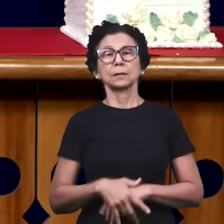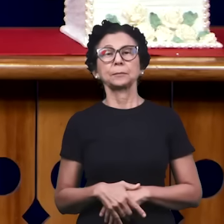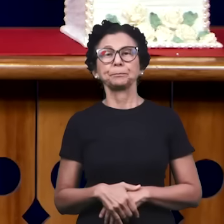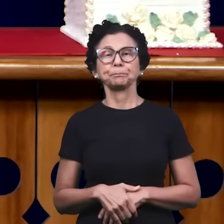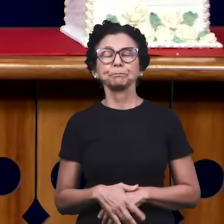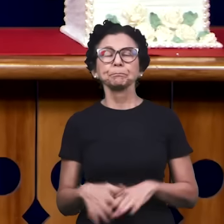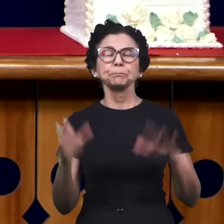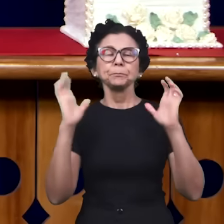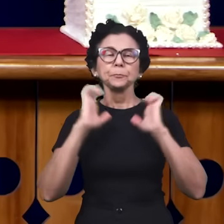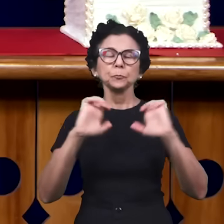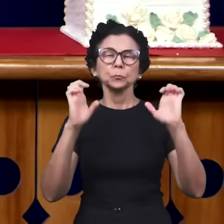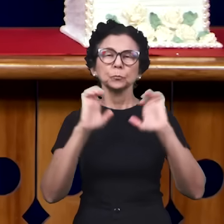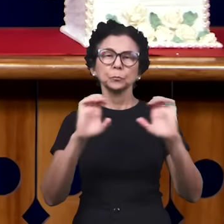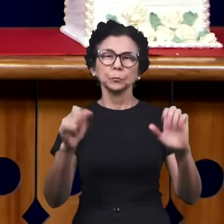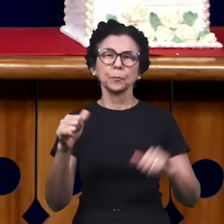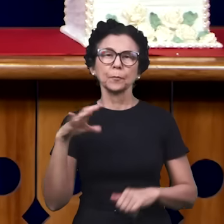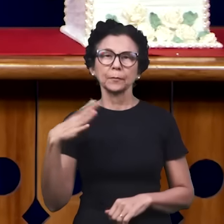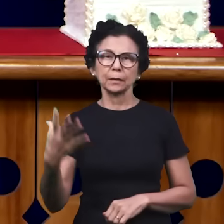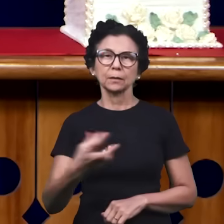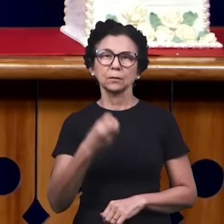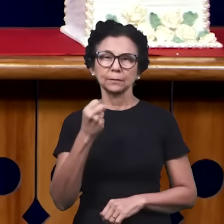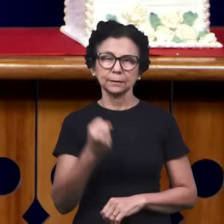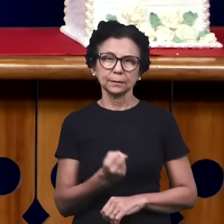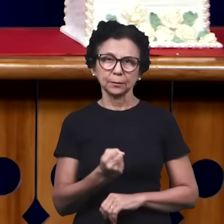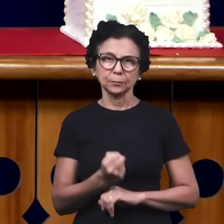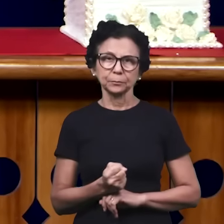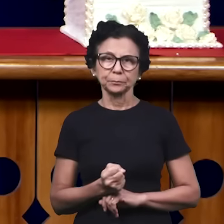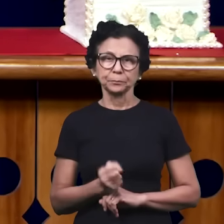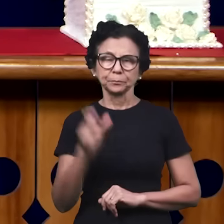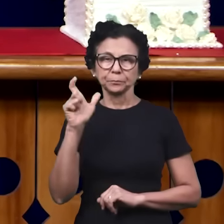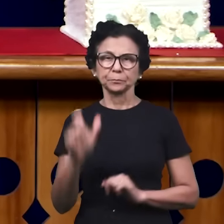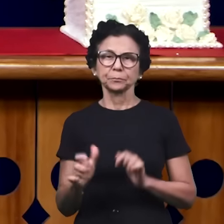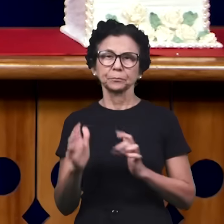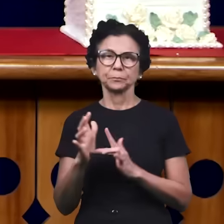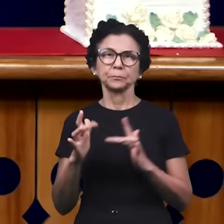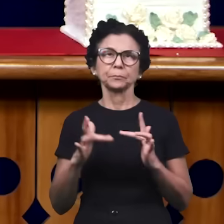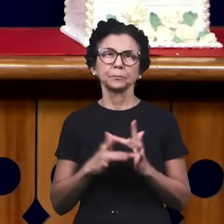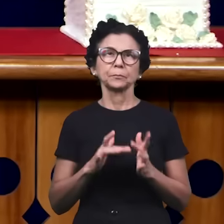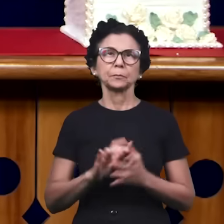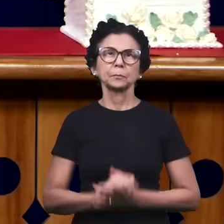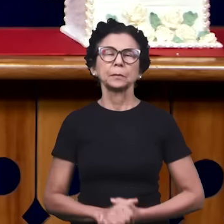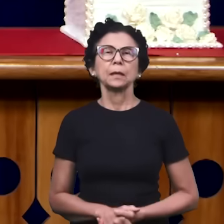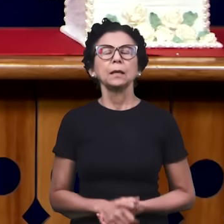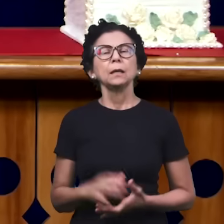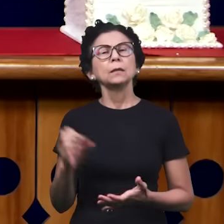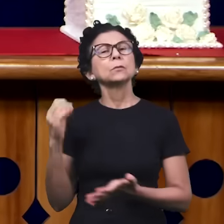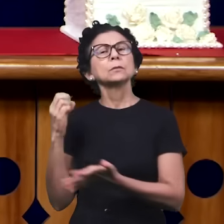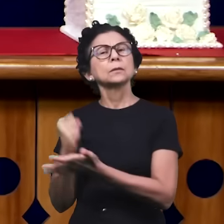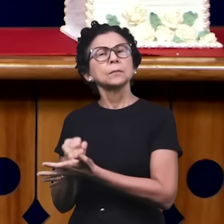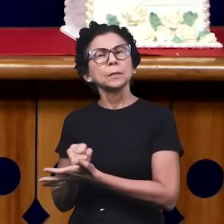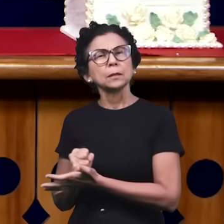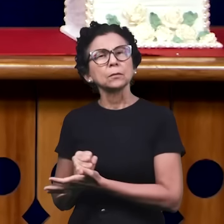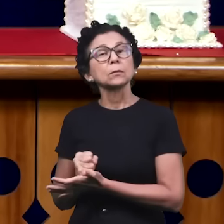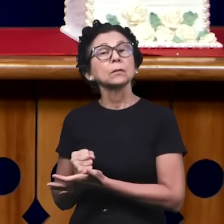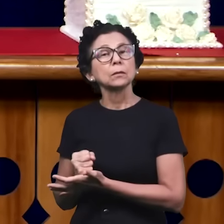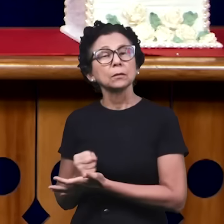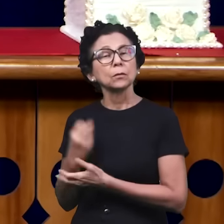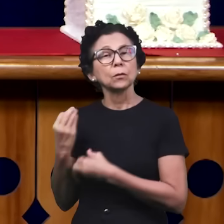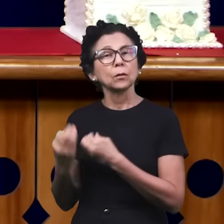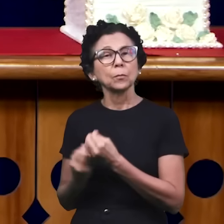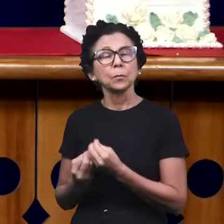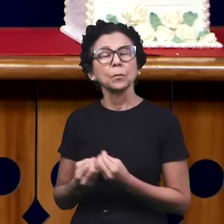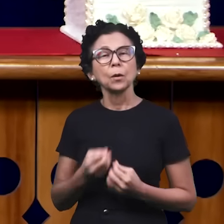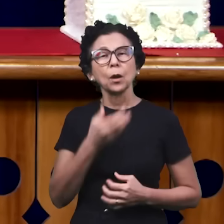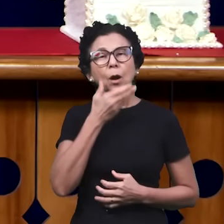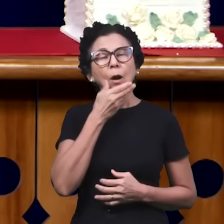vem através do nosso Senhor amado Jesus. Mas e no Novo Testamento? Isso também acontece? Também, Timóteo